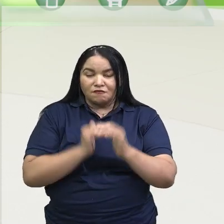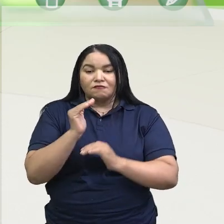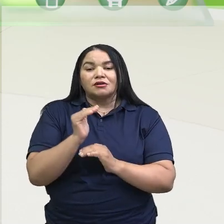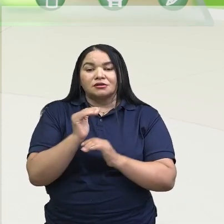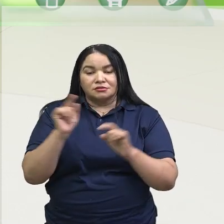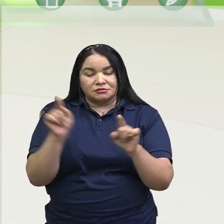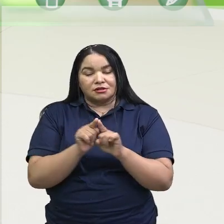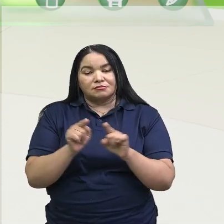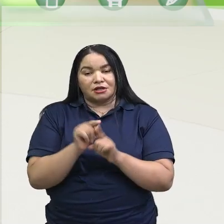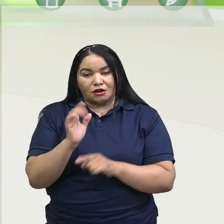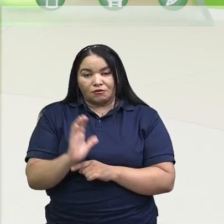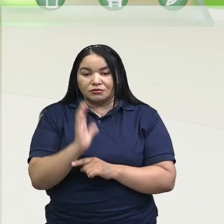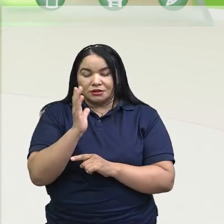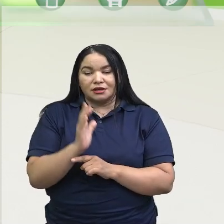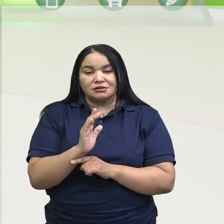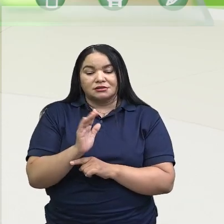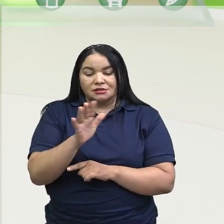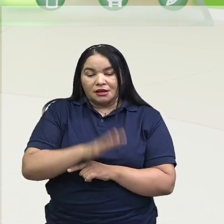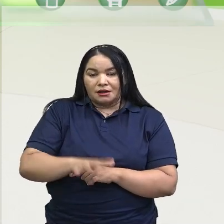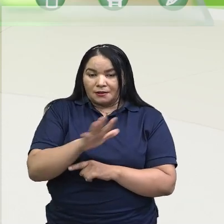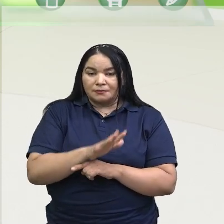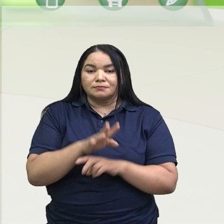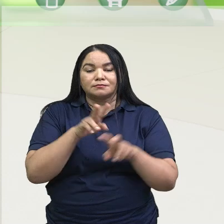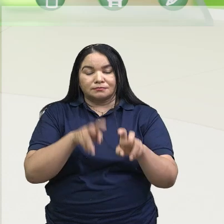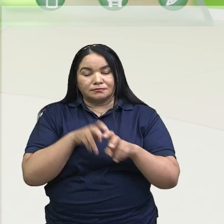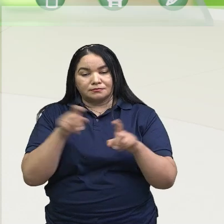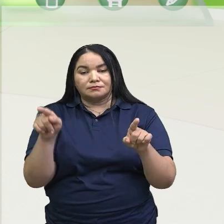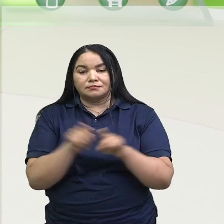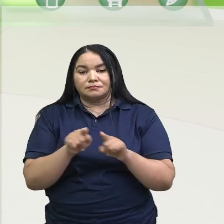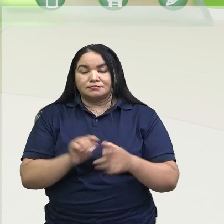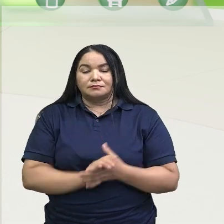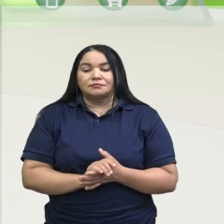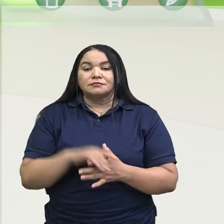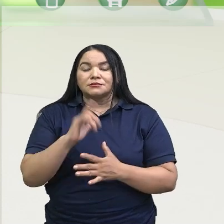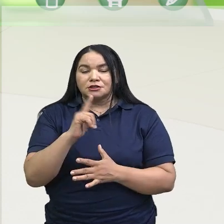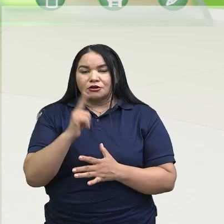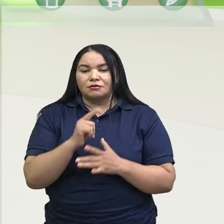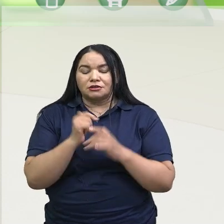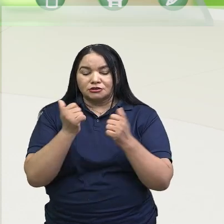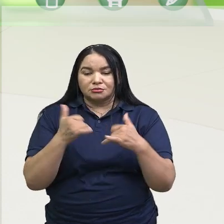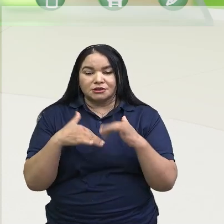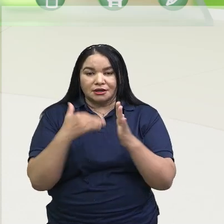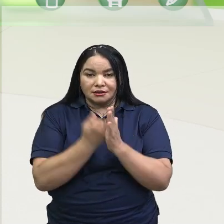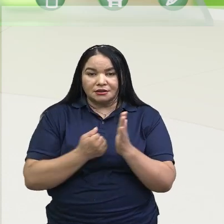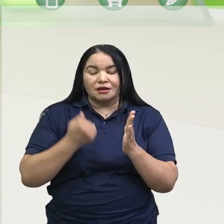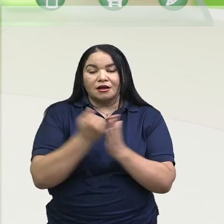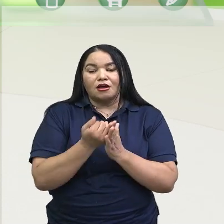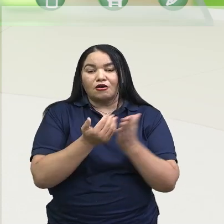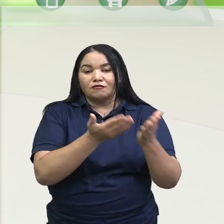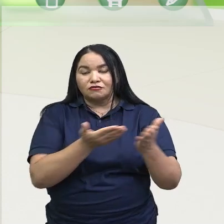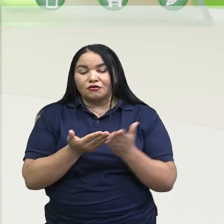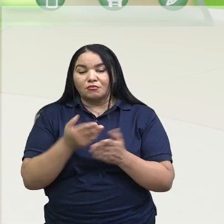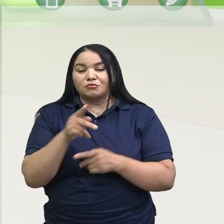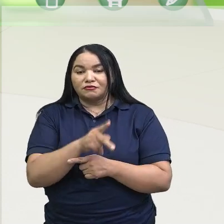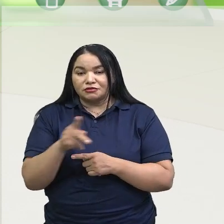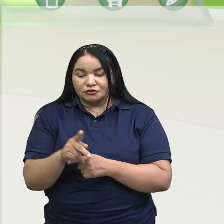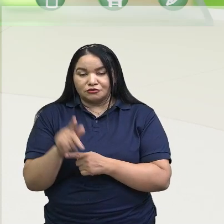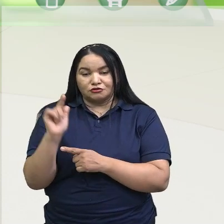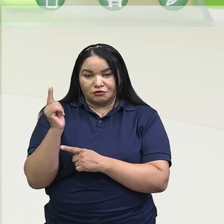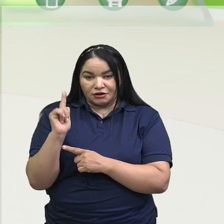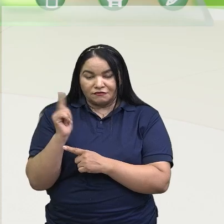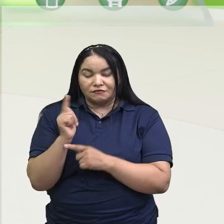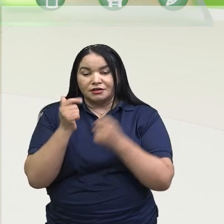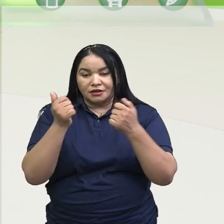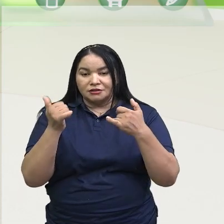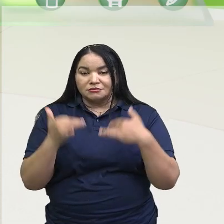acontece também nessa área. E aí, para a gente falar um pouco mais, né, desse processo, a gente convidou o professor Wilson de Geografia, que